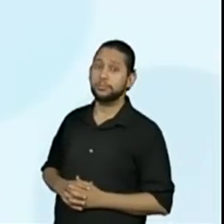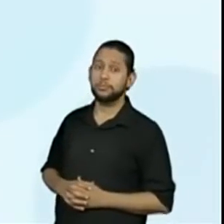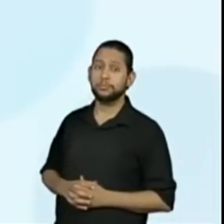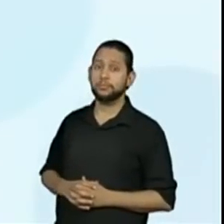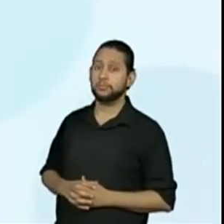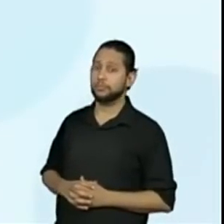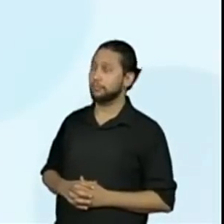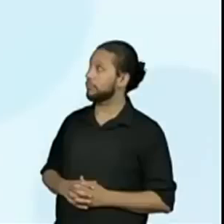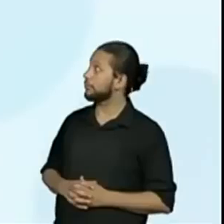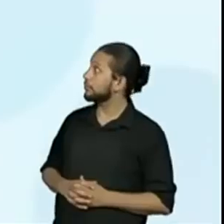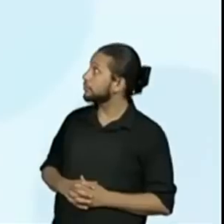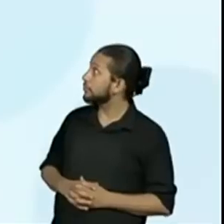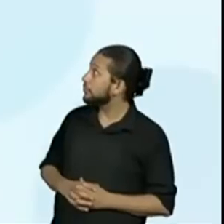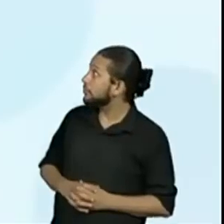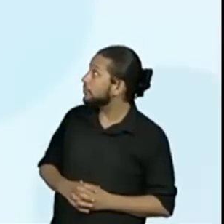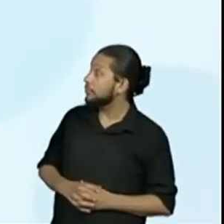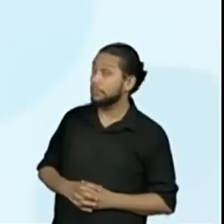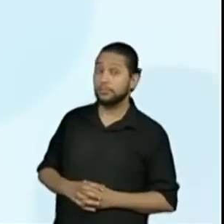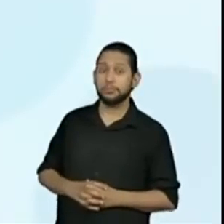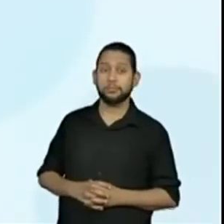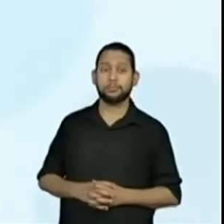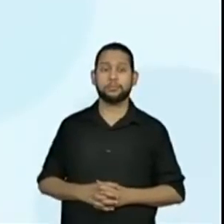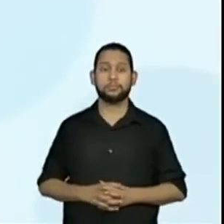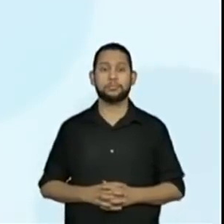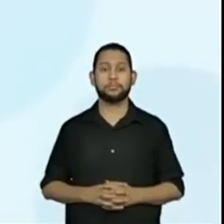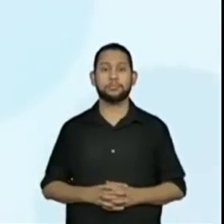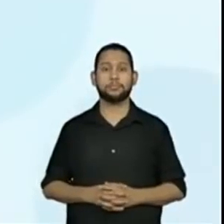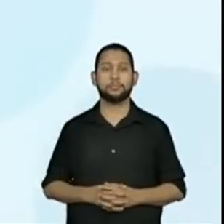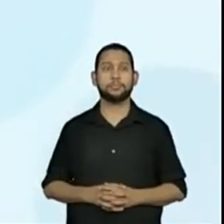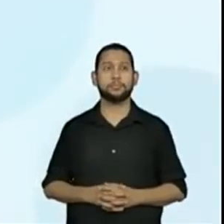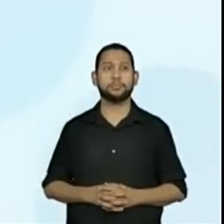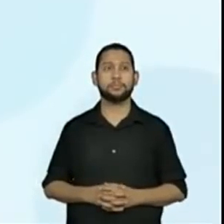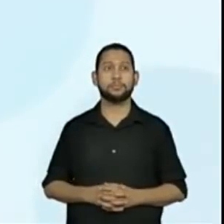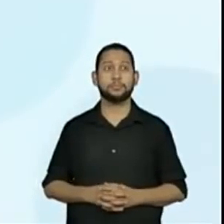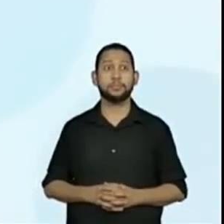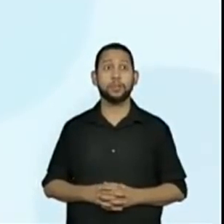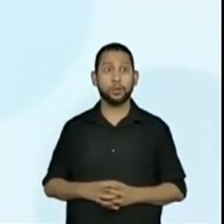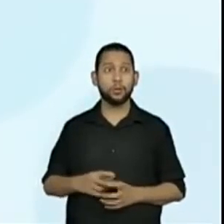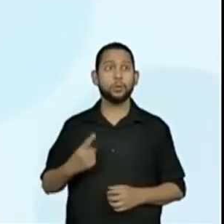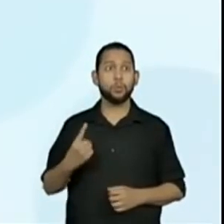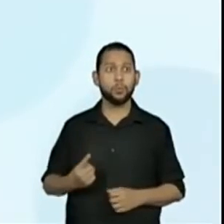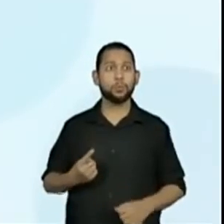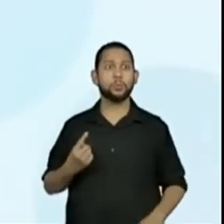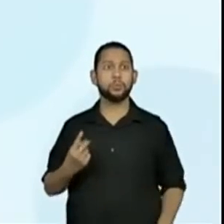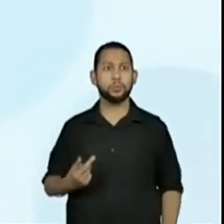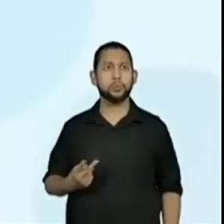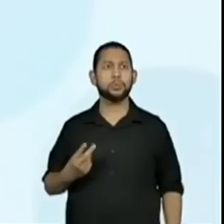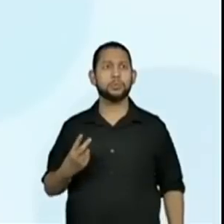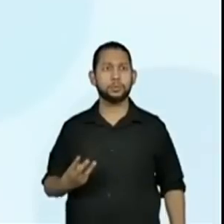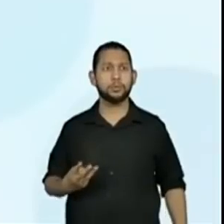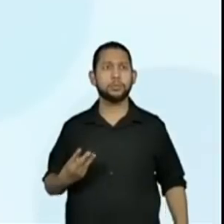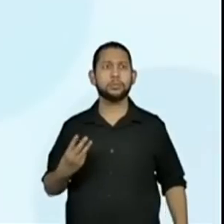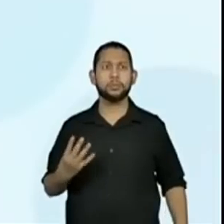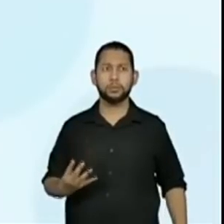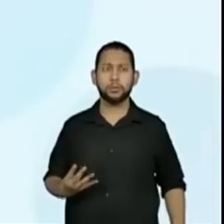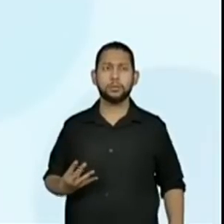observem então vou colocar aqui dessa maneira 1 2 3